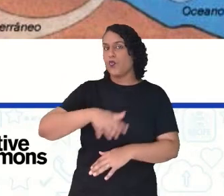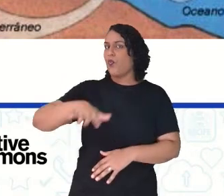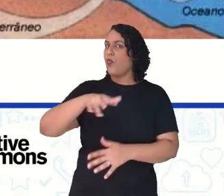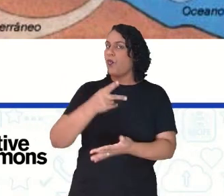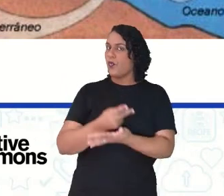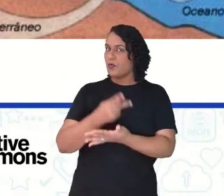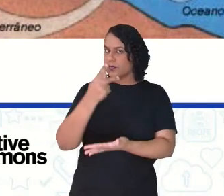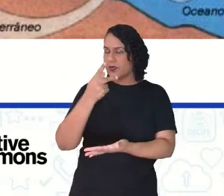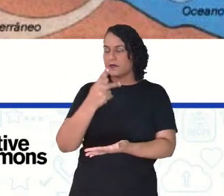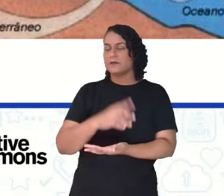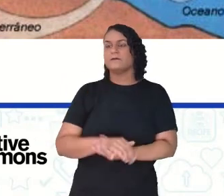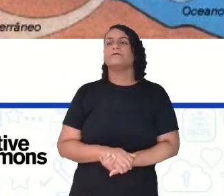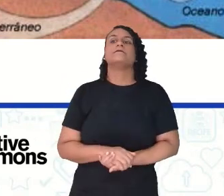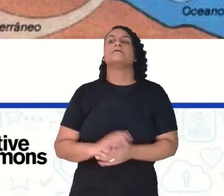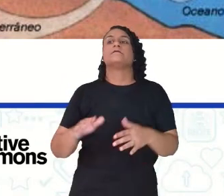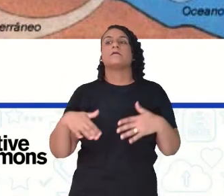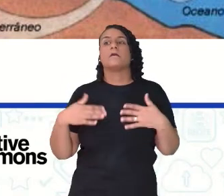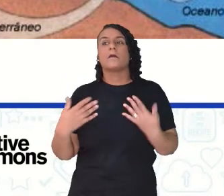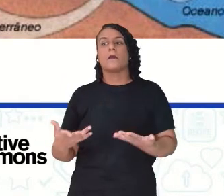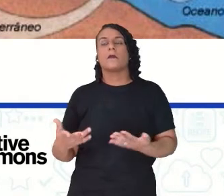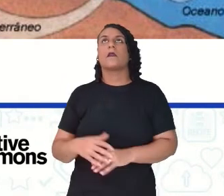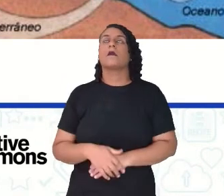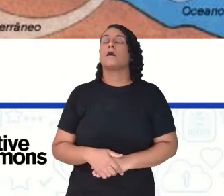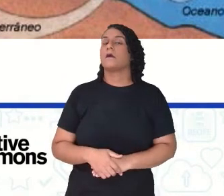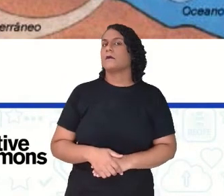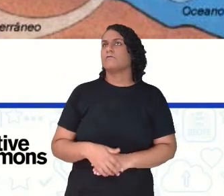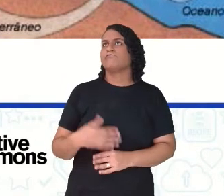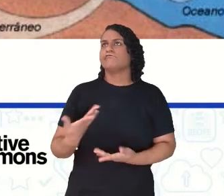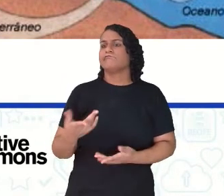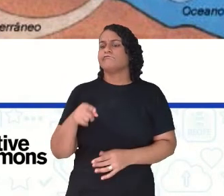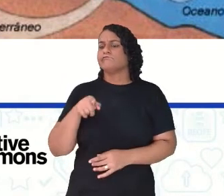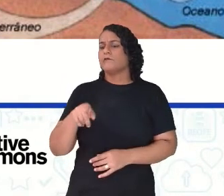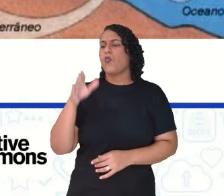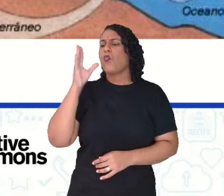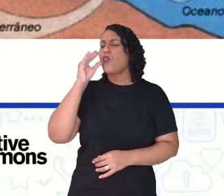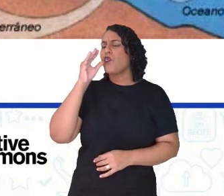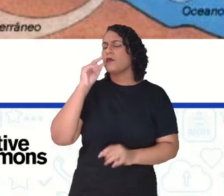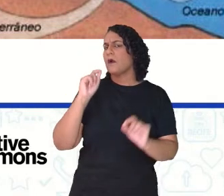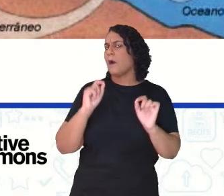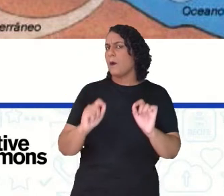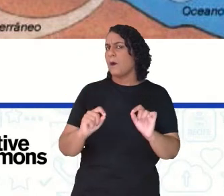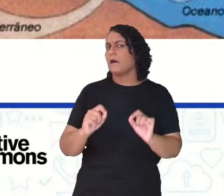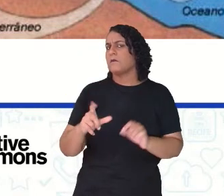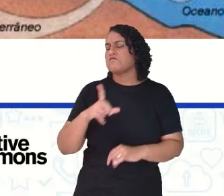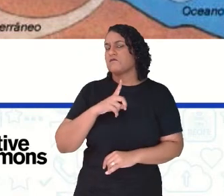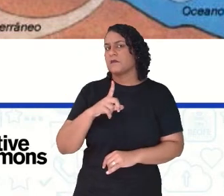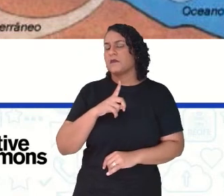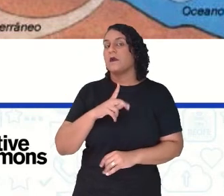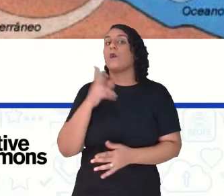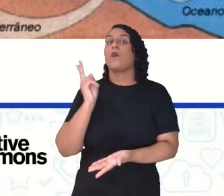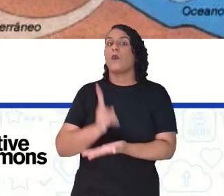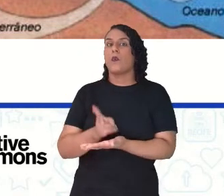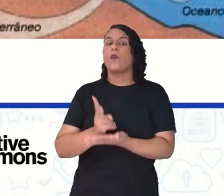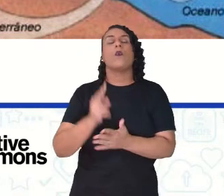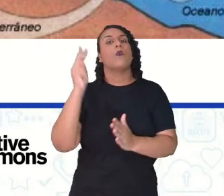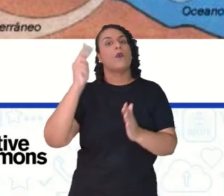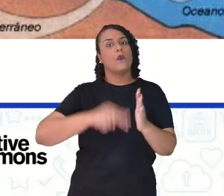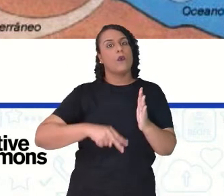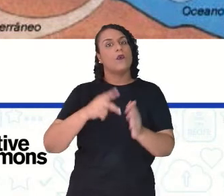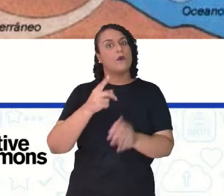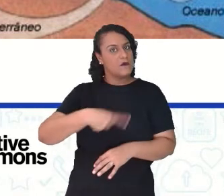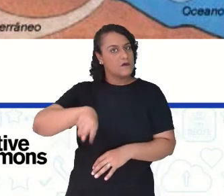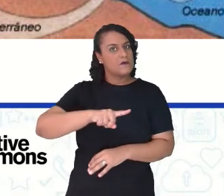em que ele ocorre. Então, a gente vai ver assim, o que é que tem de curiosidade, professora? Continuando a leitura, vocês